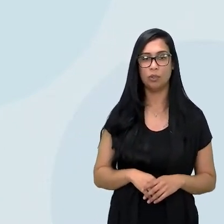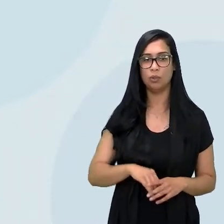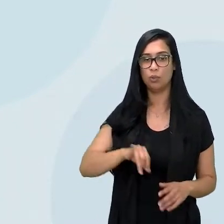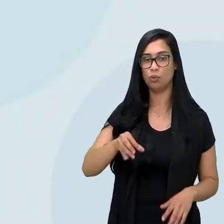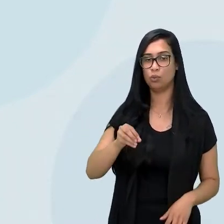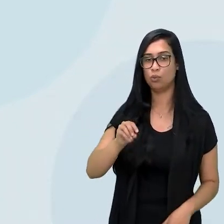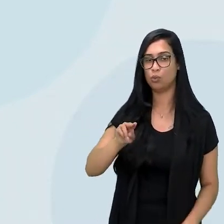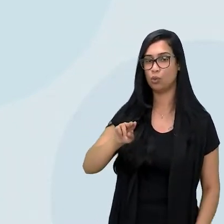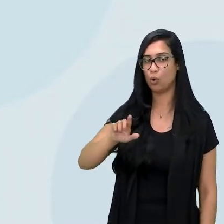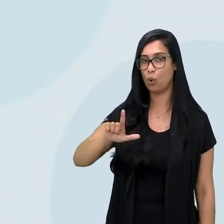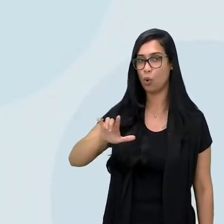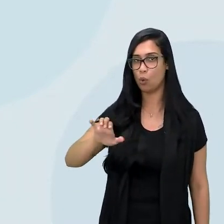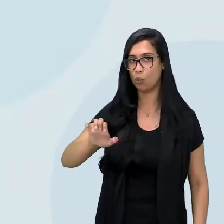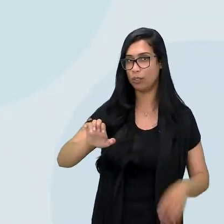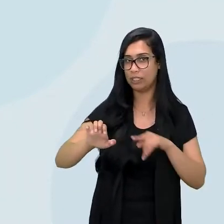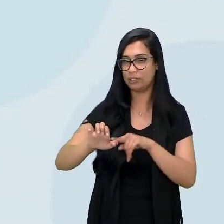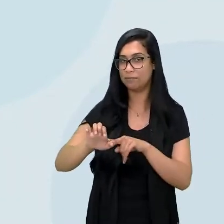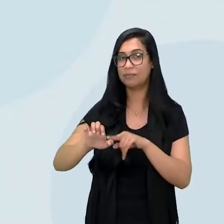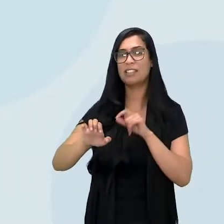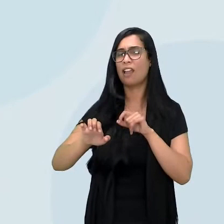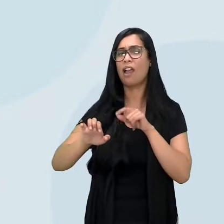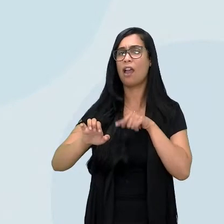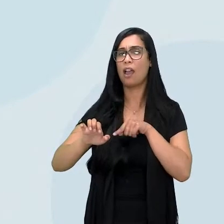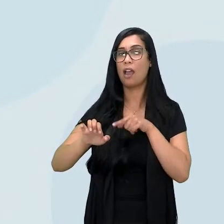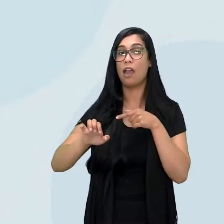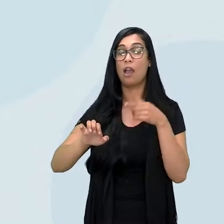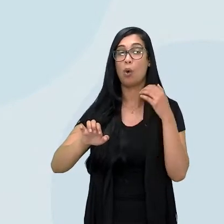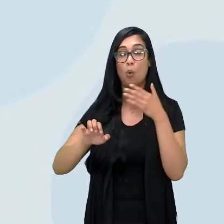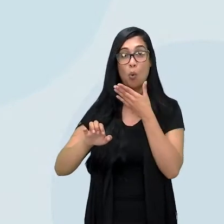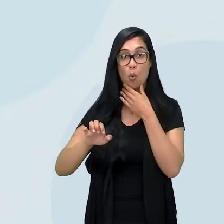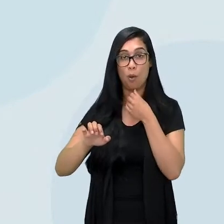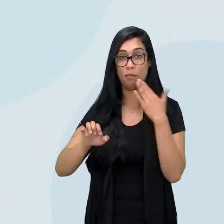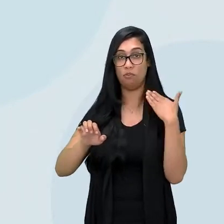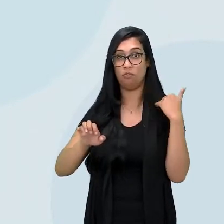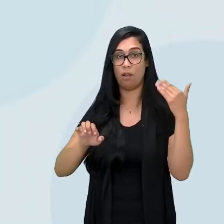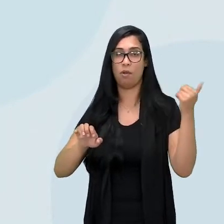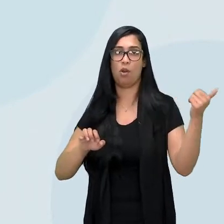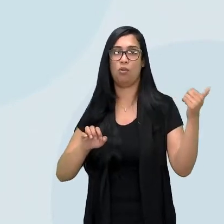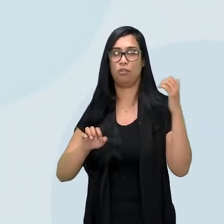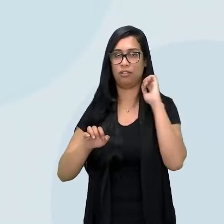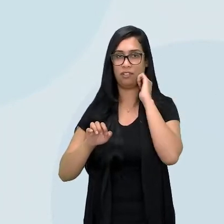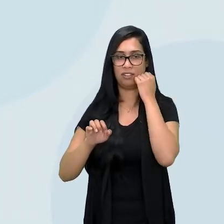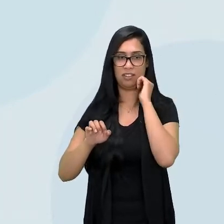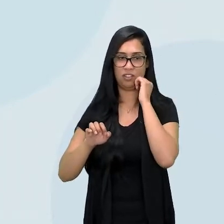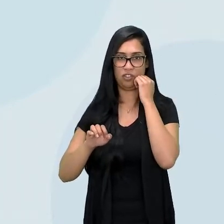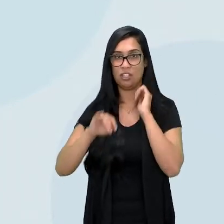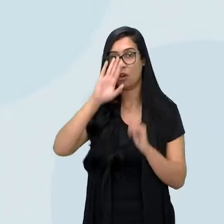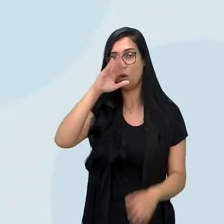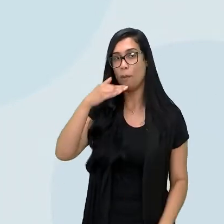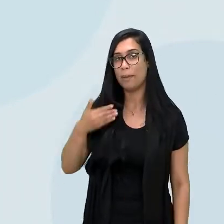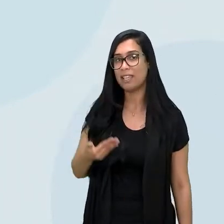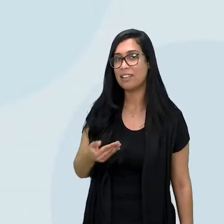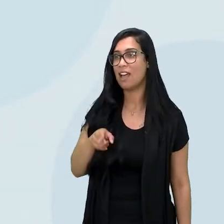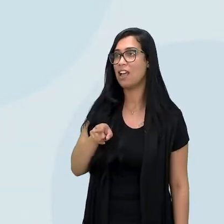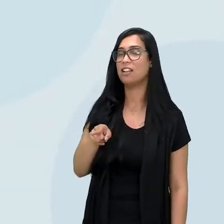aqui, no caso dessa eletricidade, a gente vai chamar de segundo porque é muito rápido, né? Não faz muito sentido